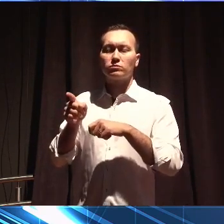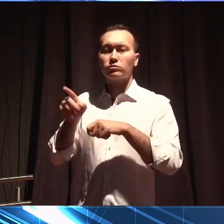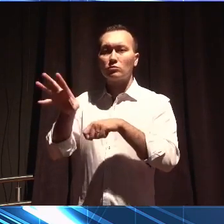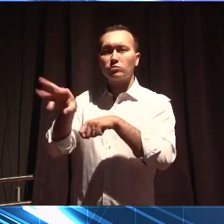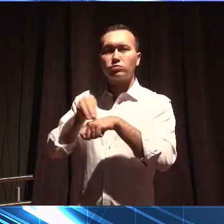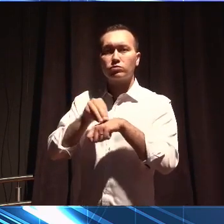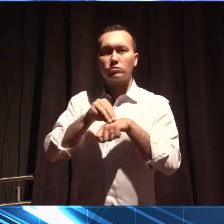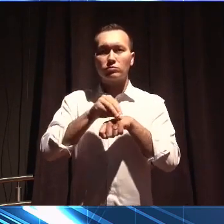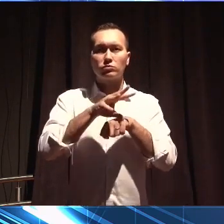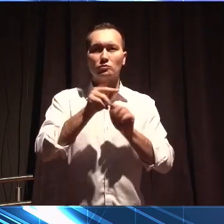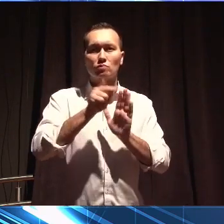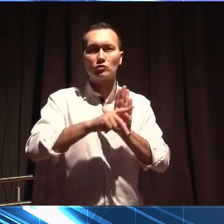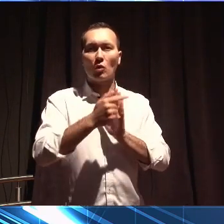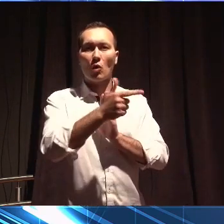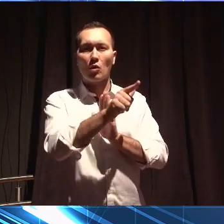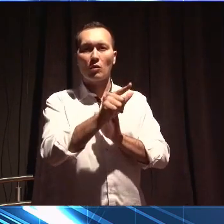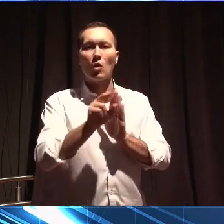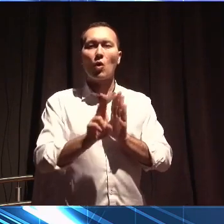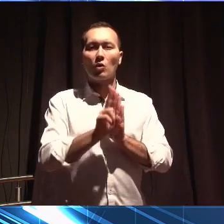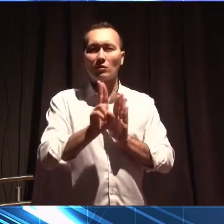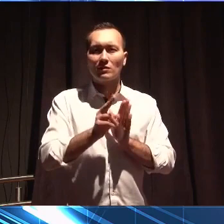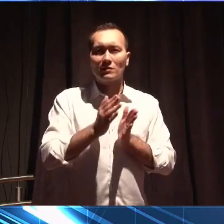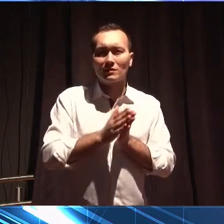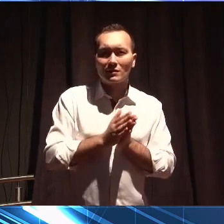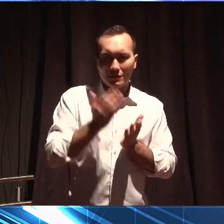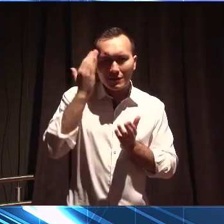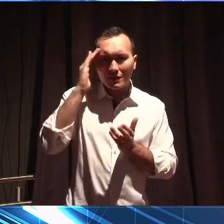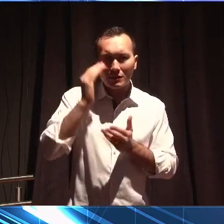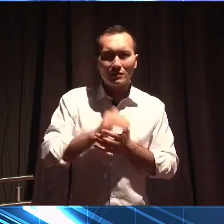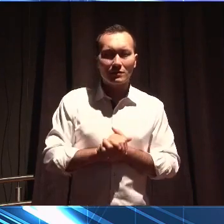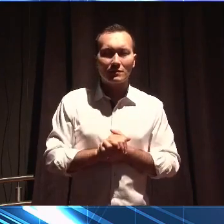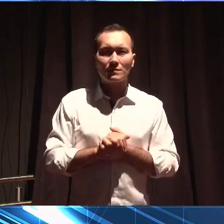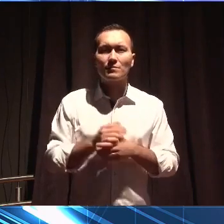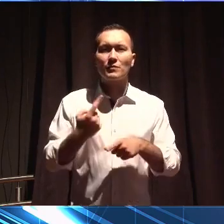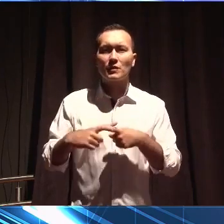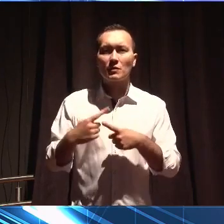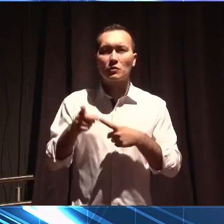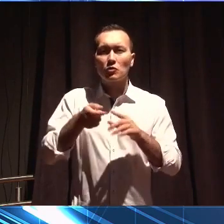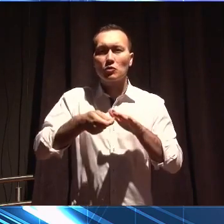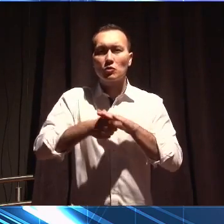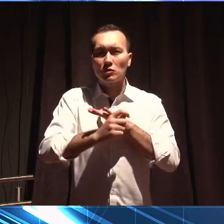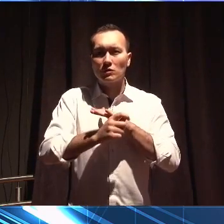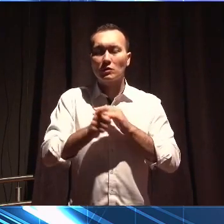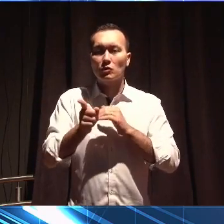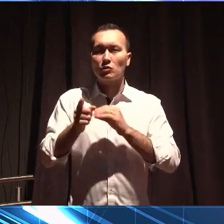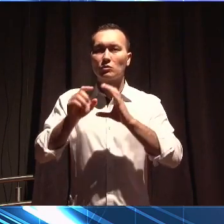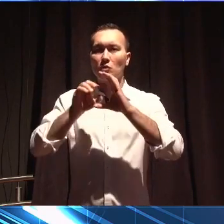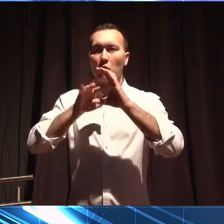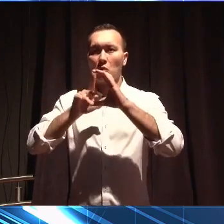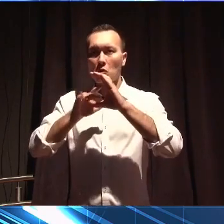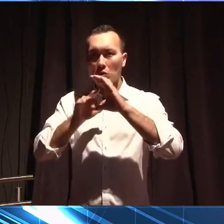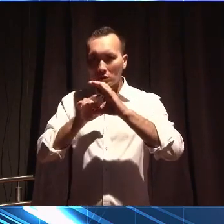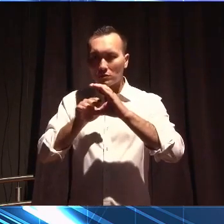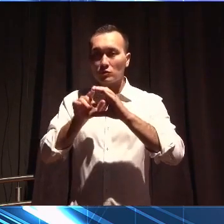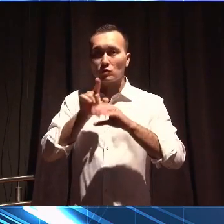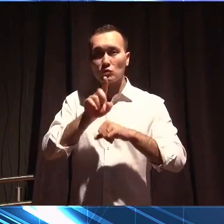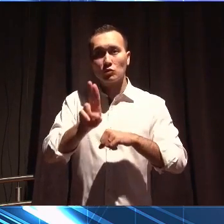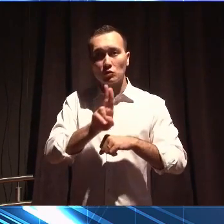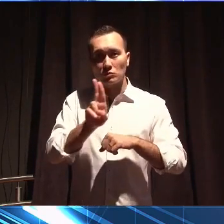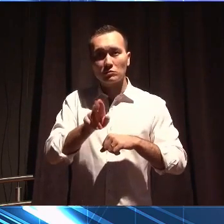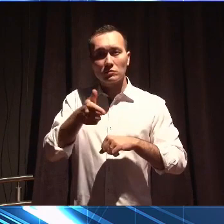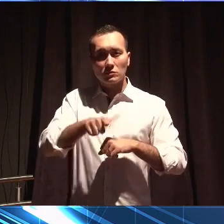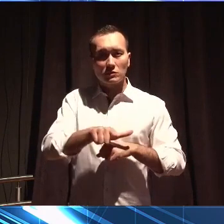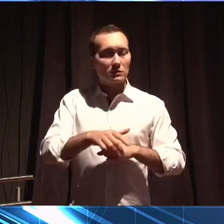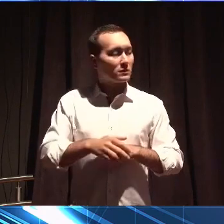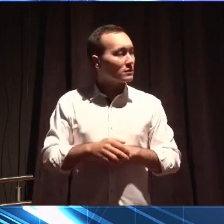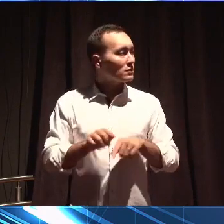código. Isso é uma vantagem porque você consegue não só versionar a sua aplicação, mas você versiona seu código também, o que traz uma confiabilidade ali e